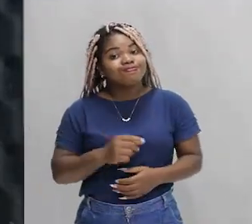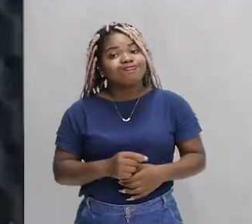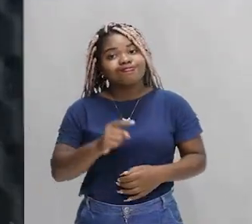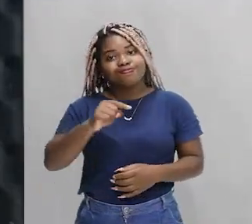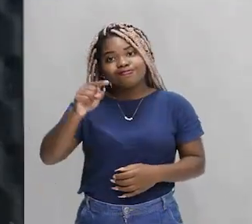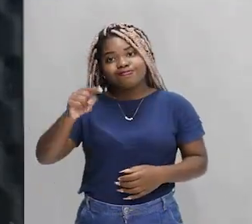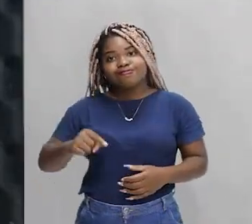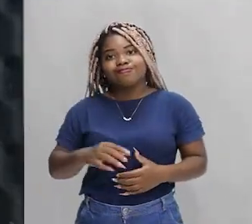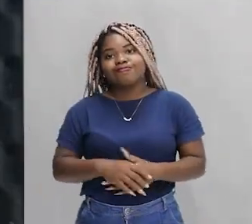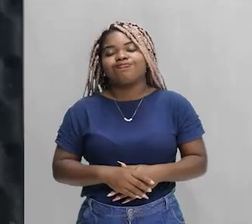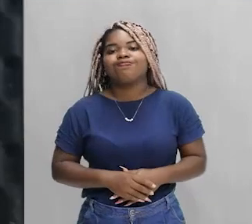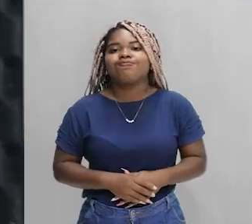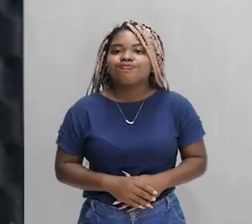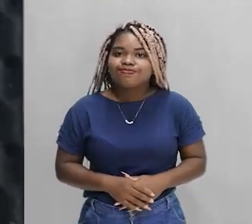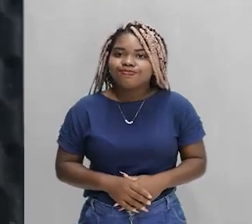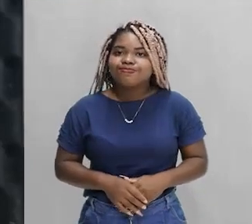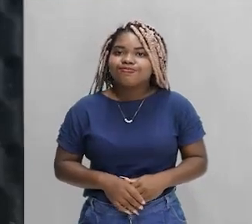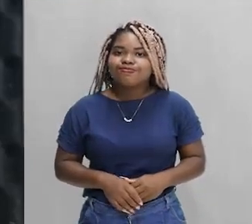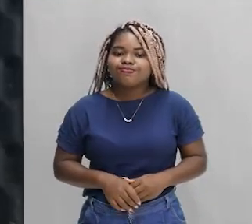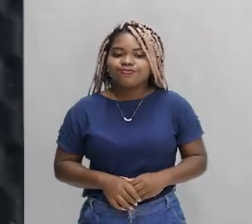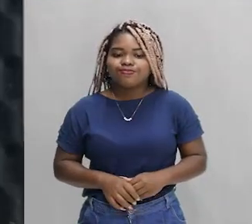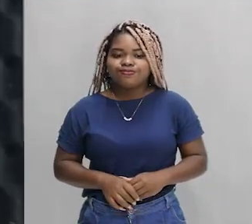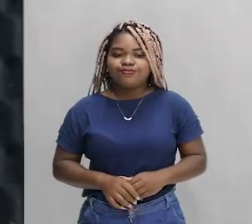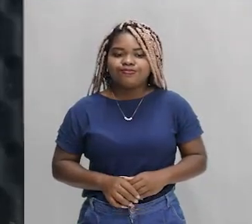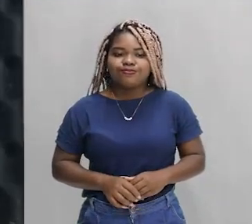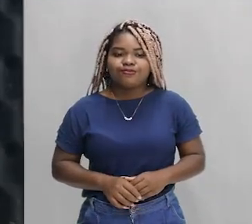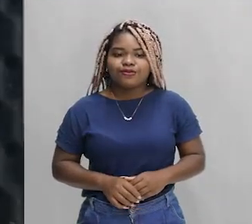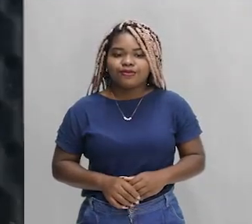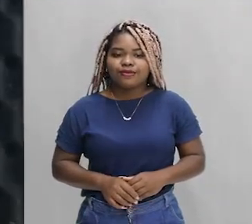vogal dobrada, elas perderam o acento.